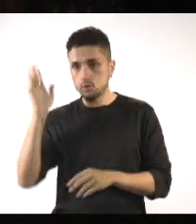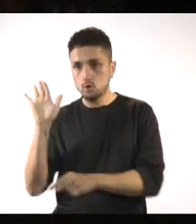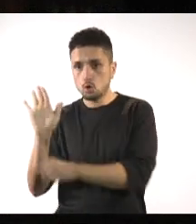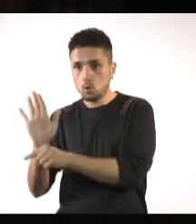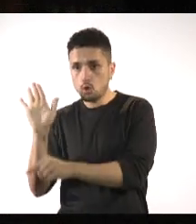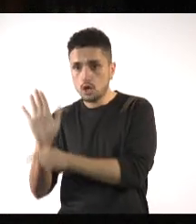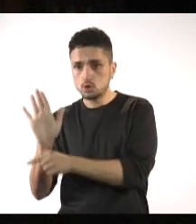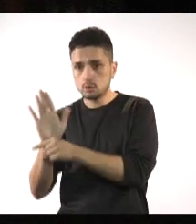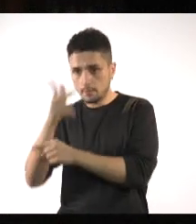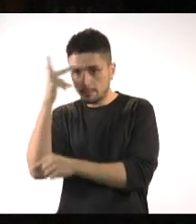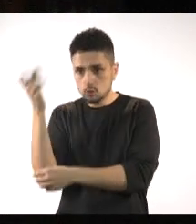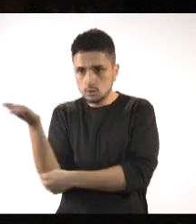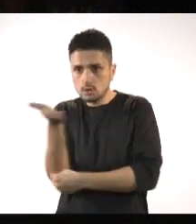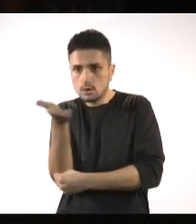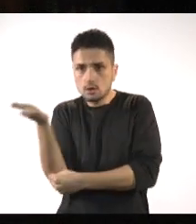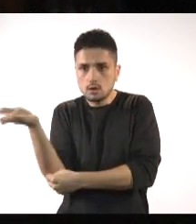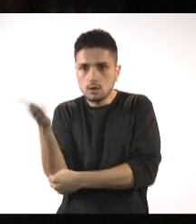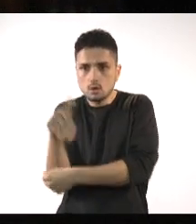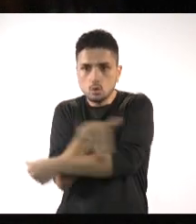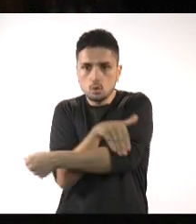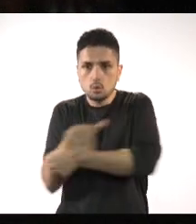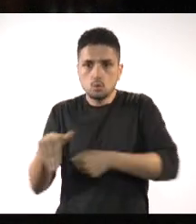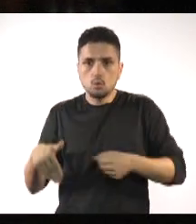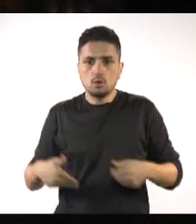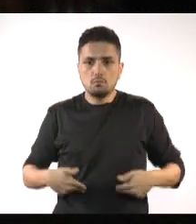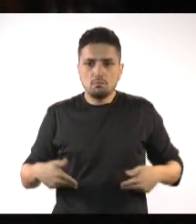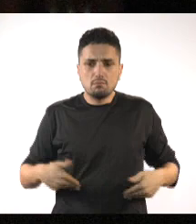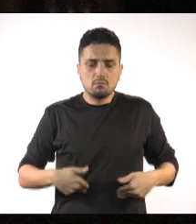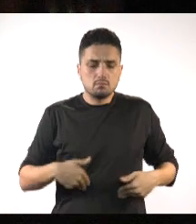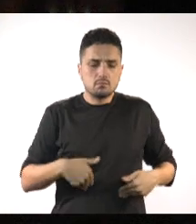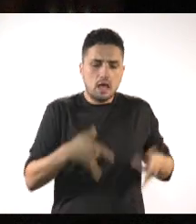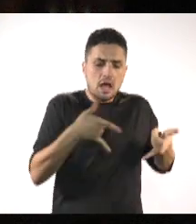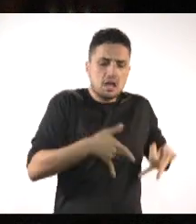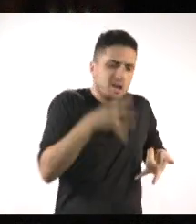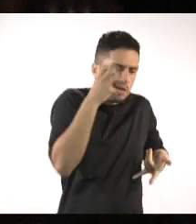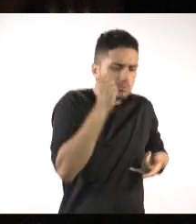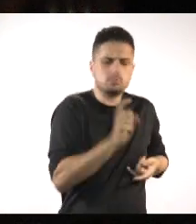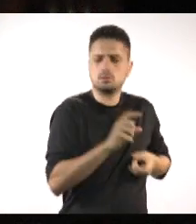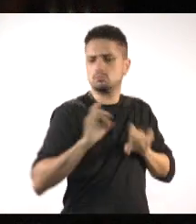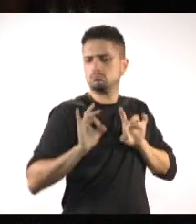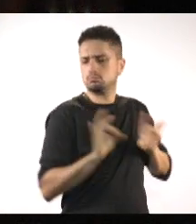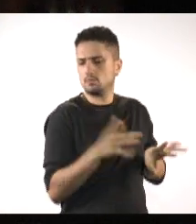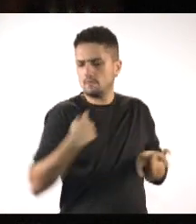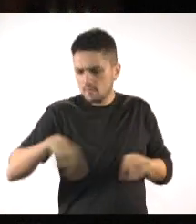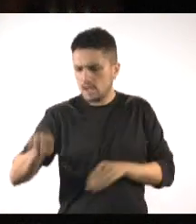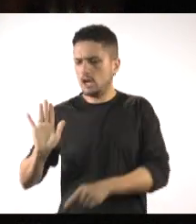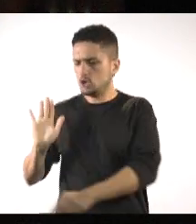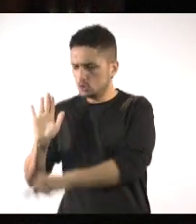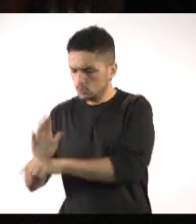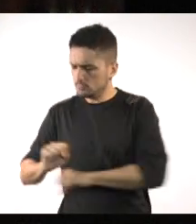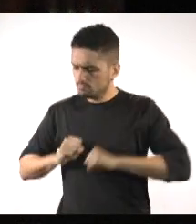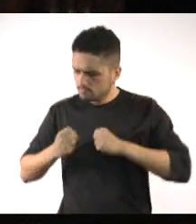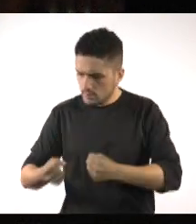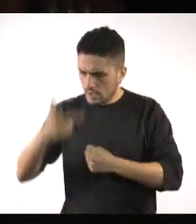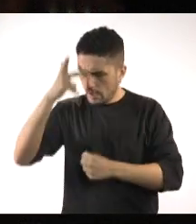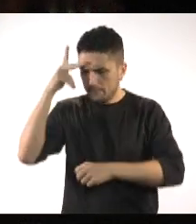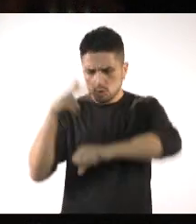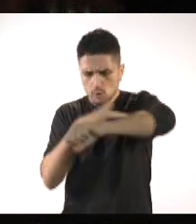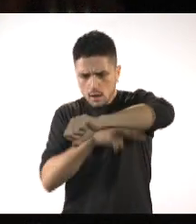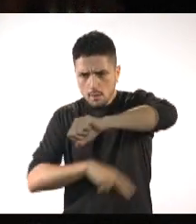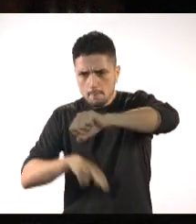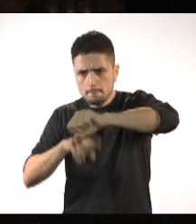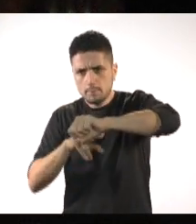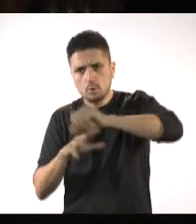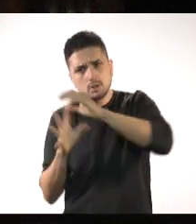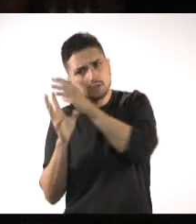deixam a comodidade das suas camas e vão se colocar junto àqueles que estão aí sob as marquises, mesmo